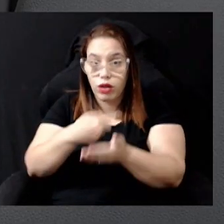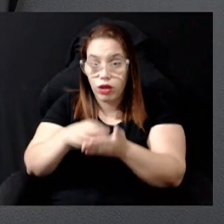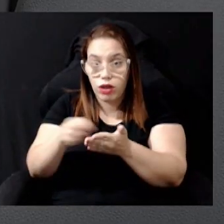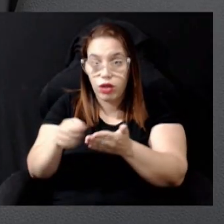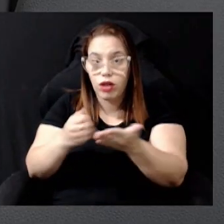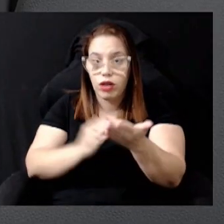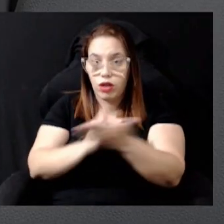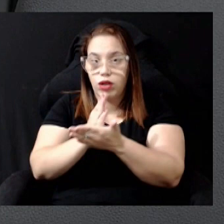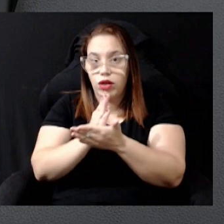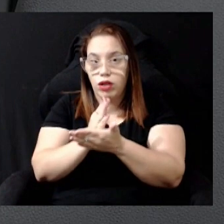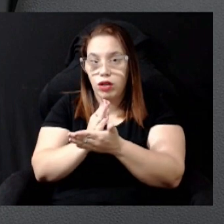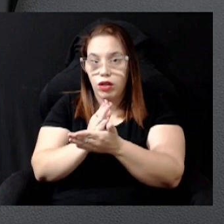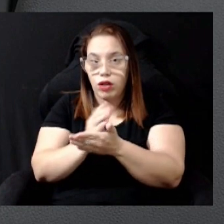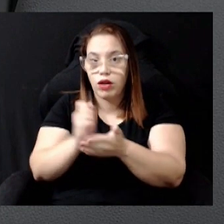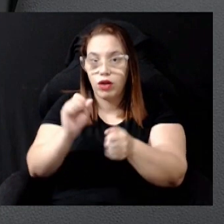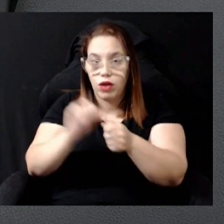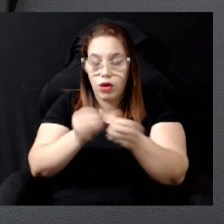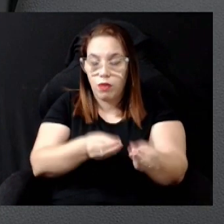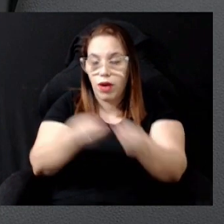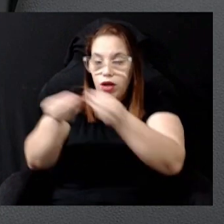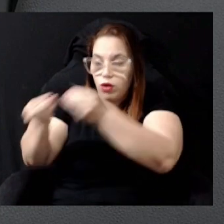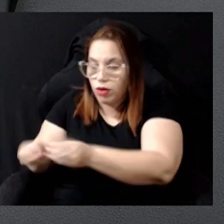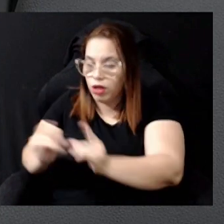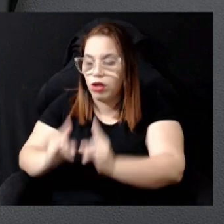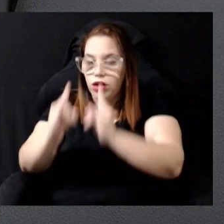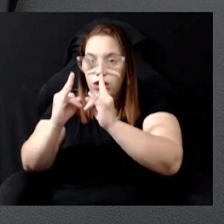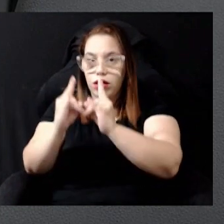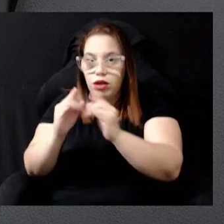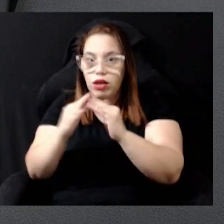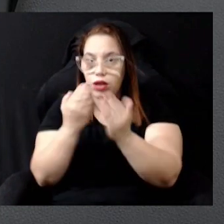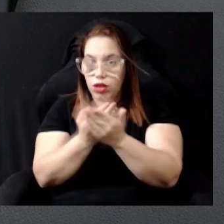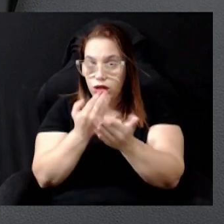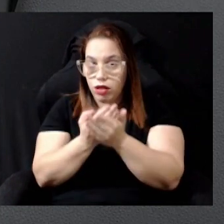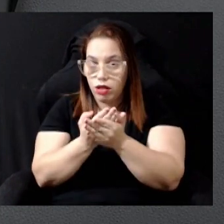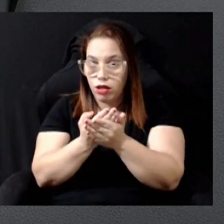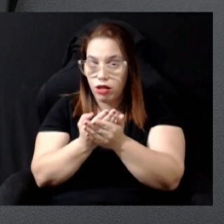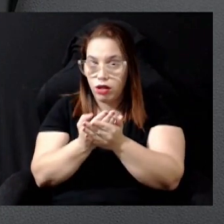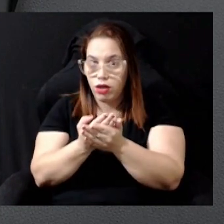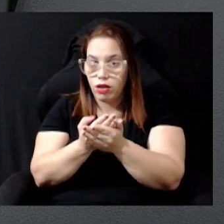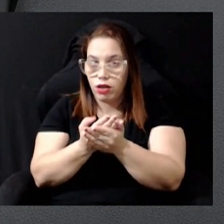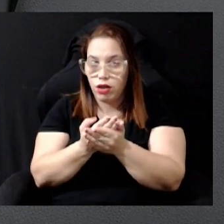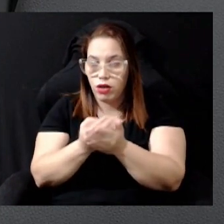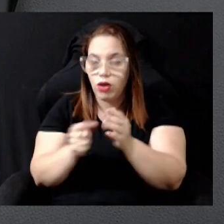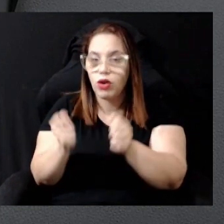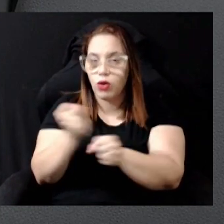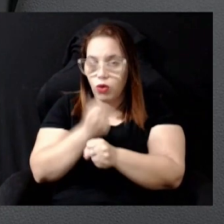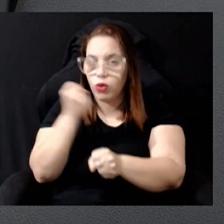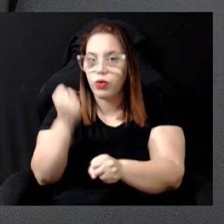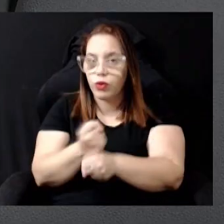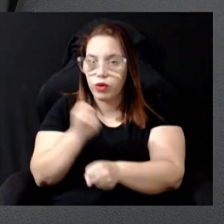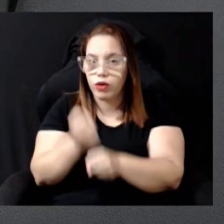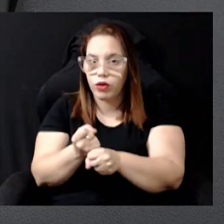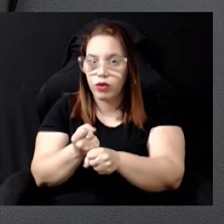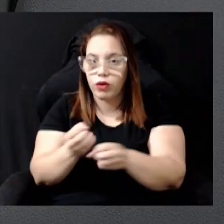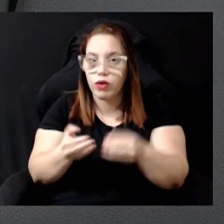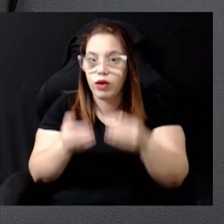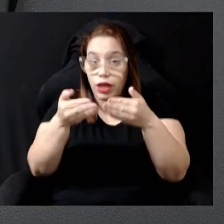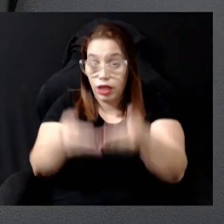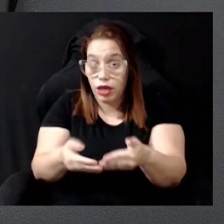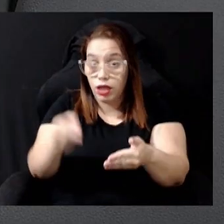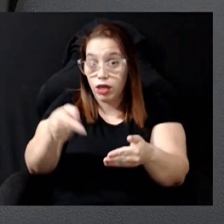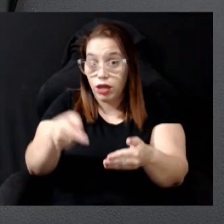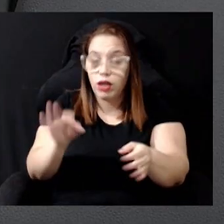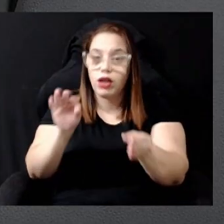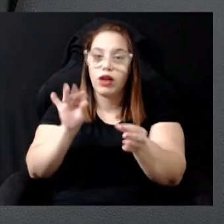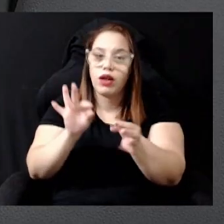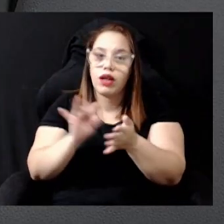prédio para eles, para que a escola possa ser construída, se funcionar naquele prédio. Na verdade, não vai precisar construir